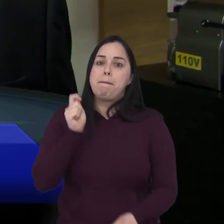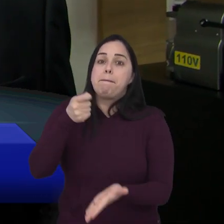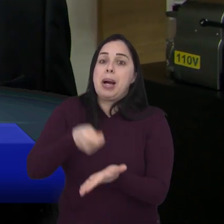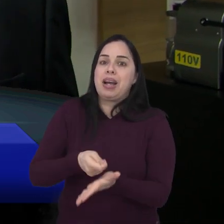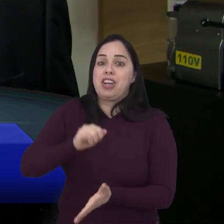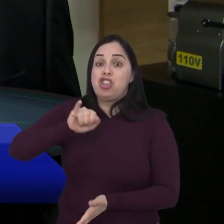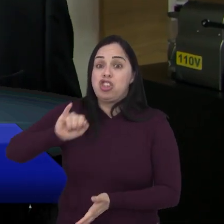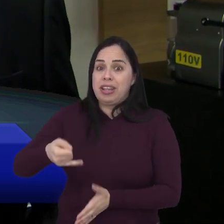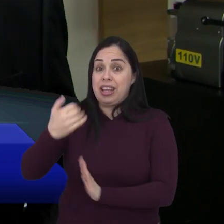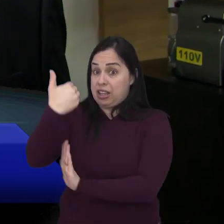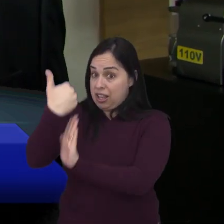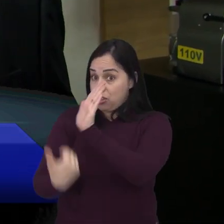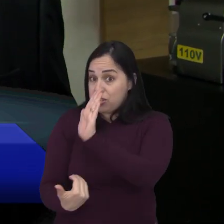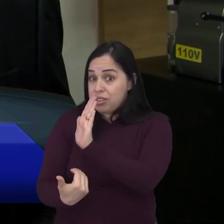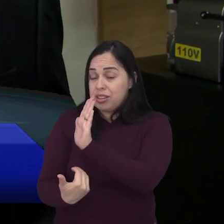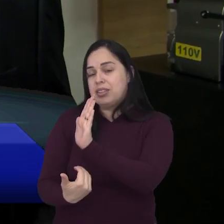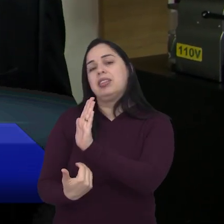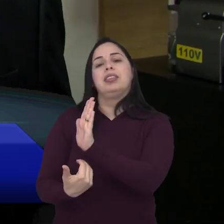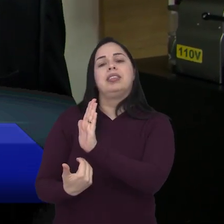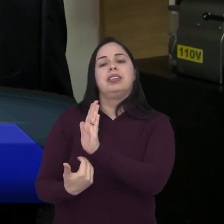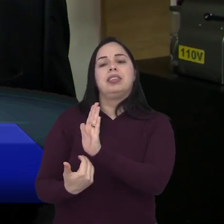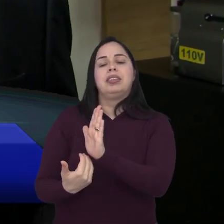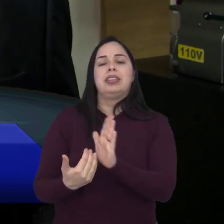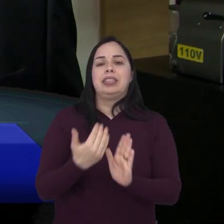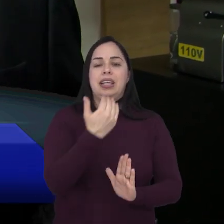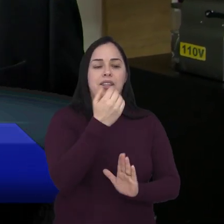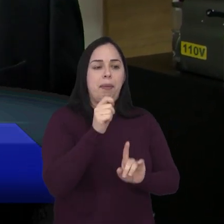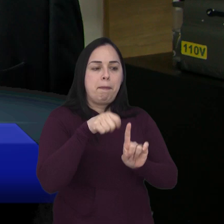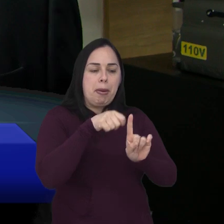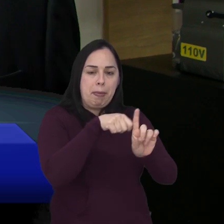cobrado em janeiro, com desconto em janeiro em parcela